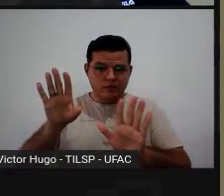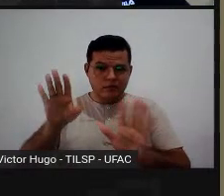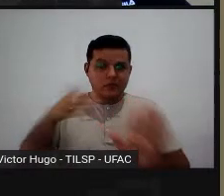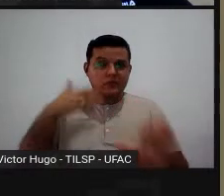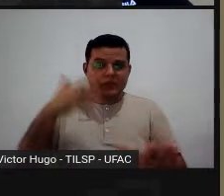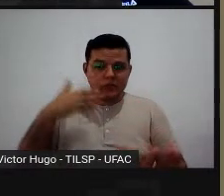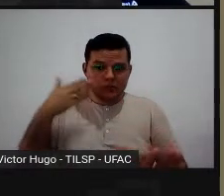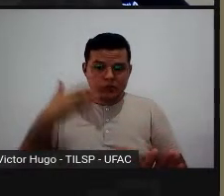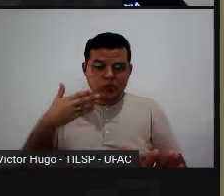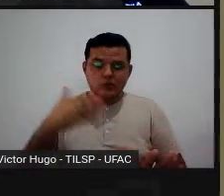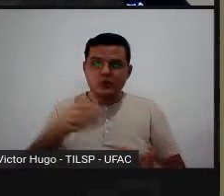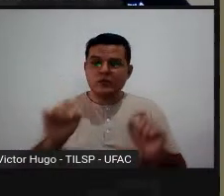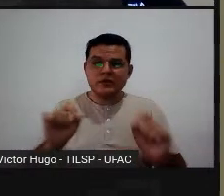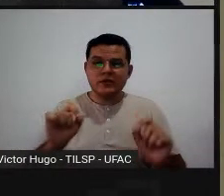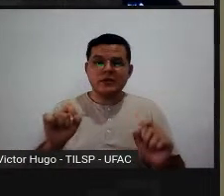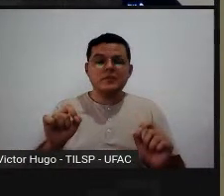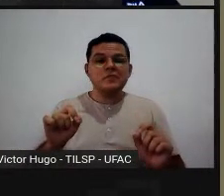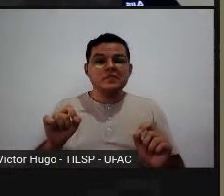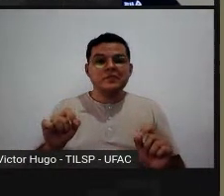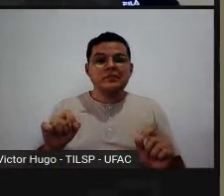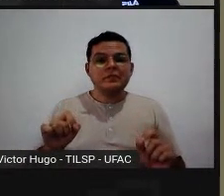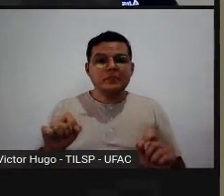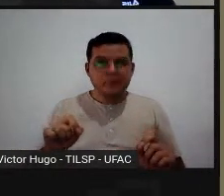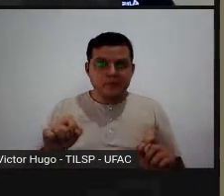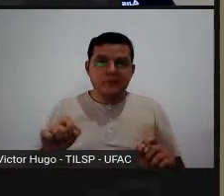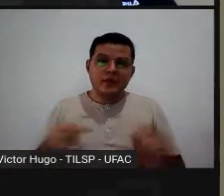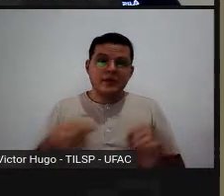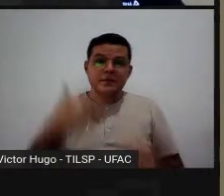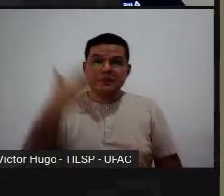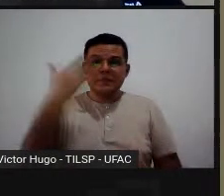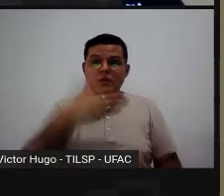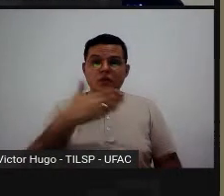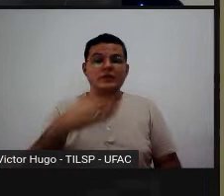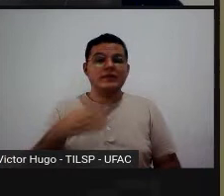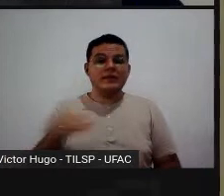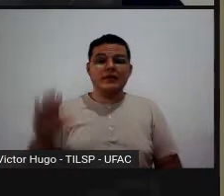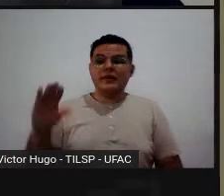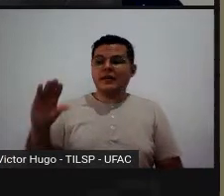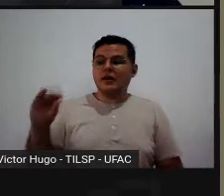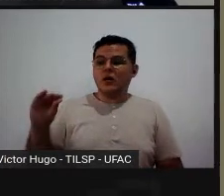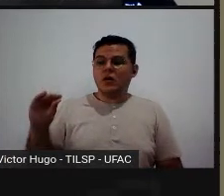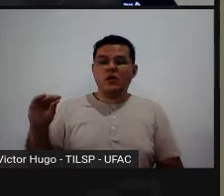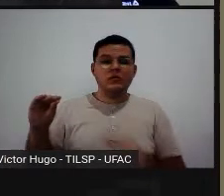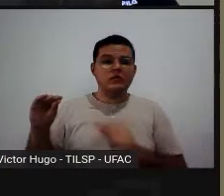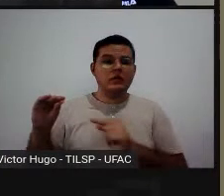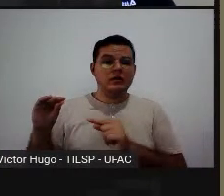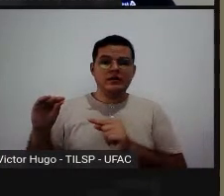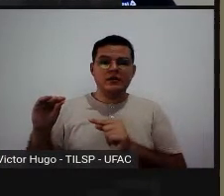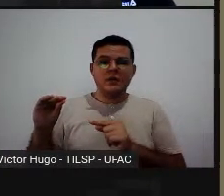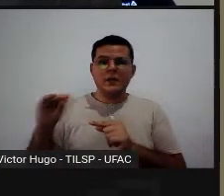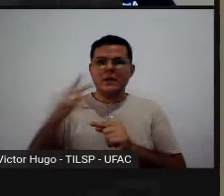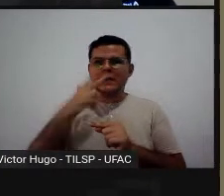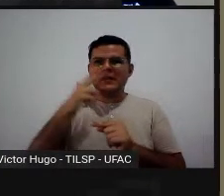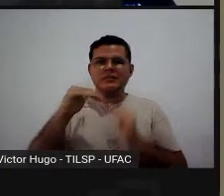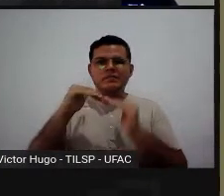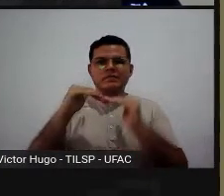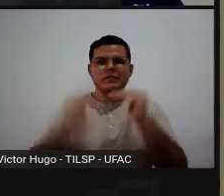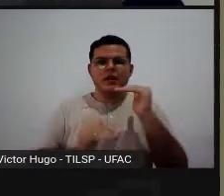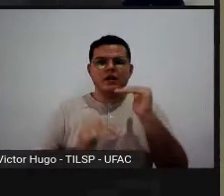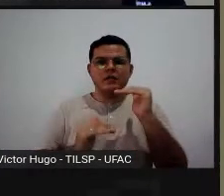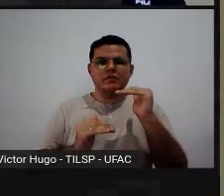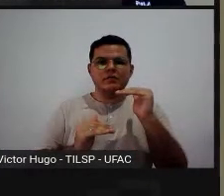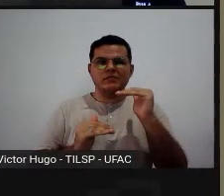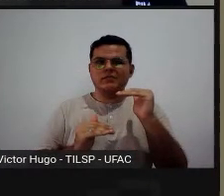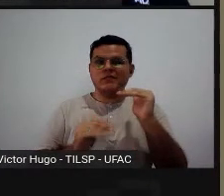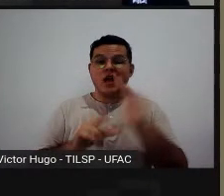a oralização a um status inferior, portanto, pré-lógico. A